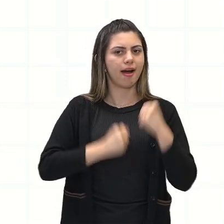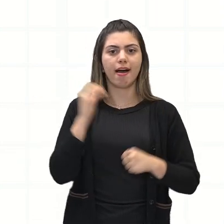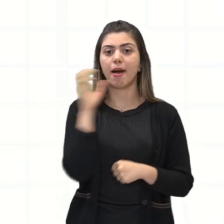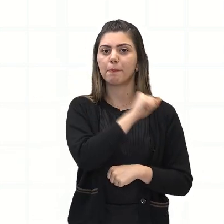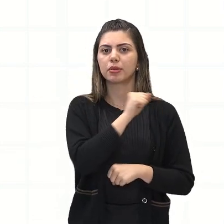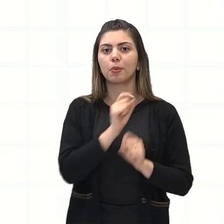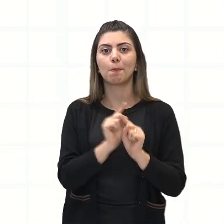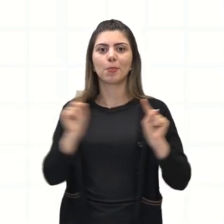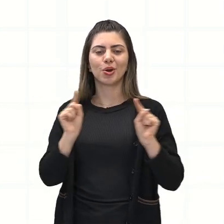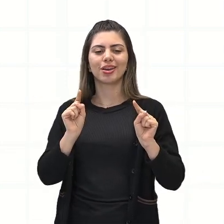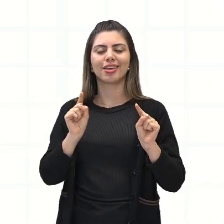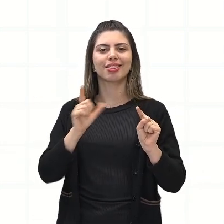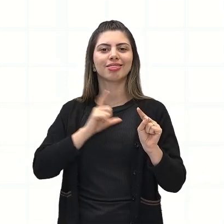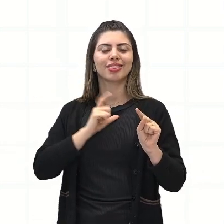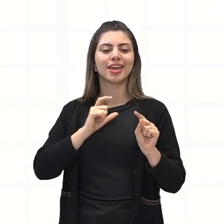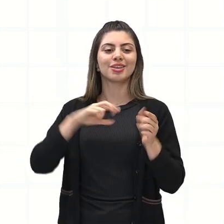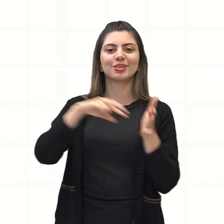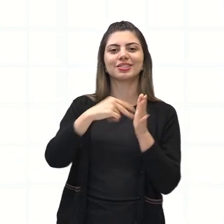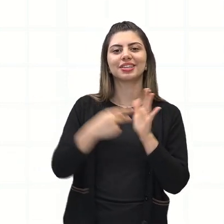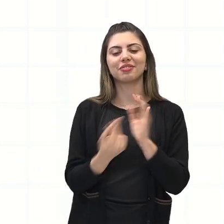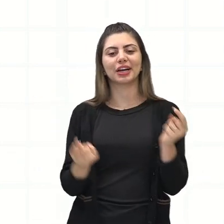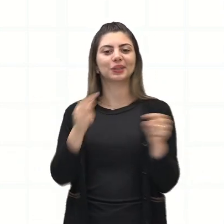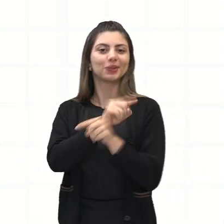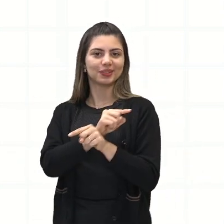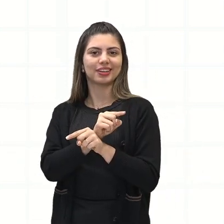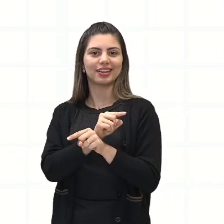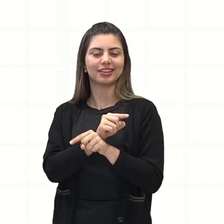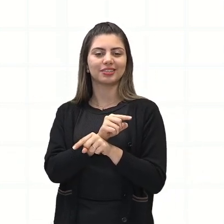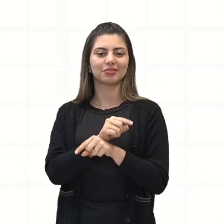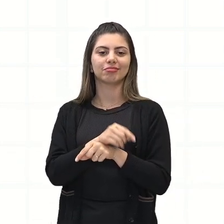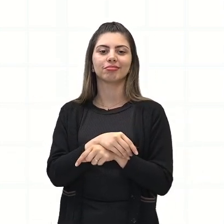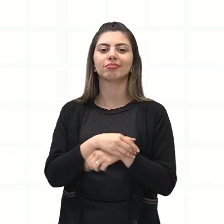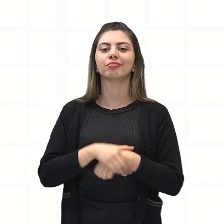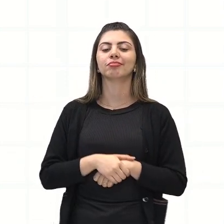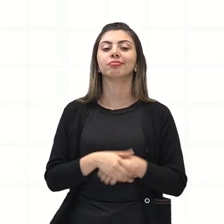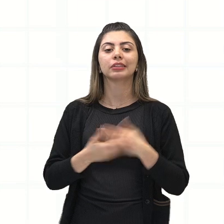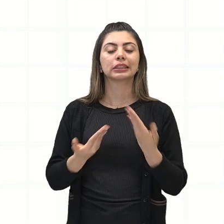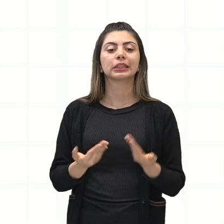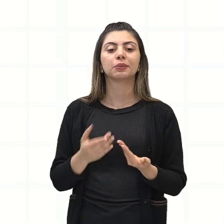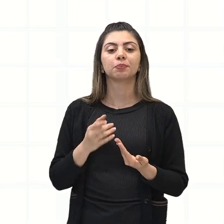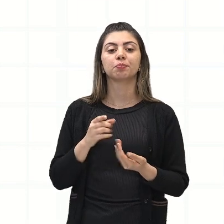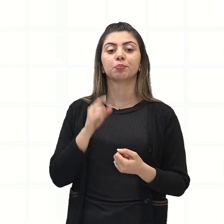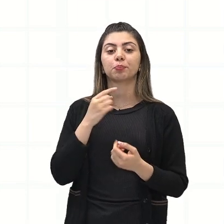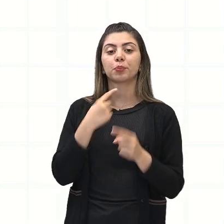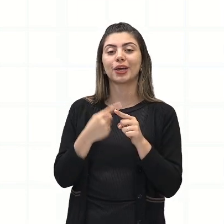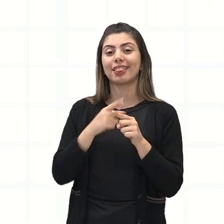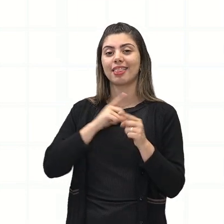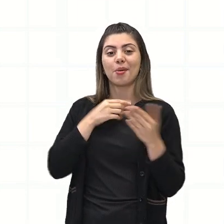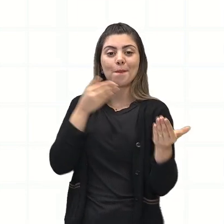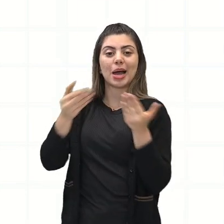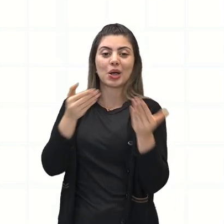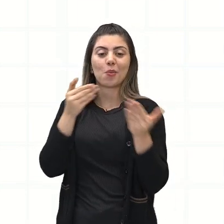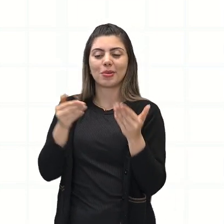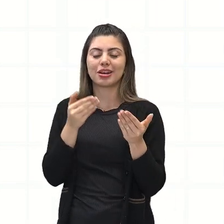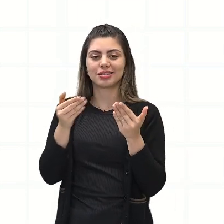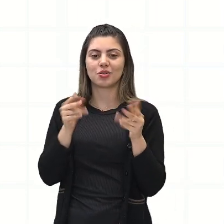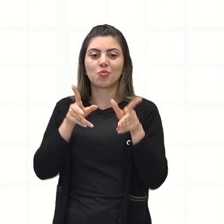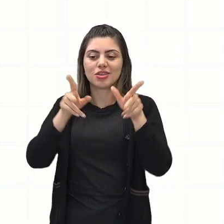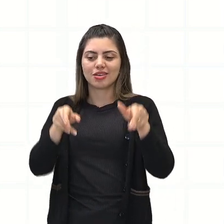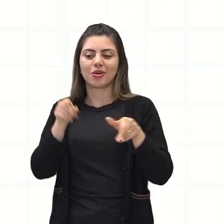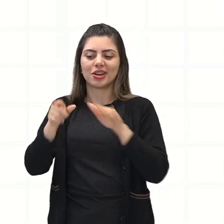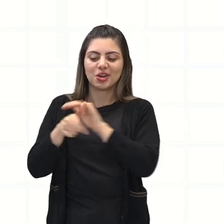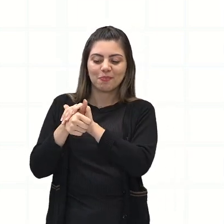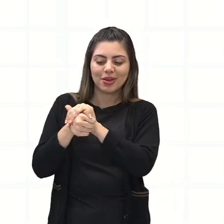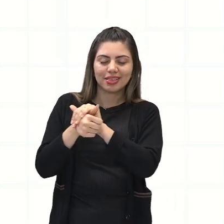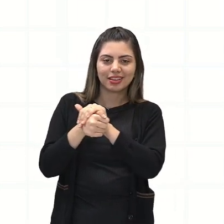verdade, é o contrário que quer intensificar. Então, quando ele fala quanto uma tartaruga,